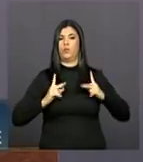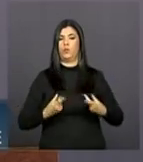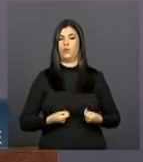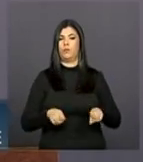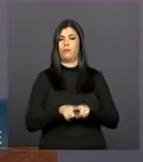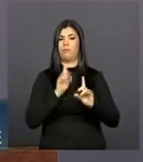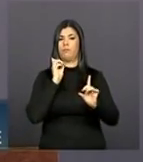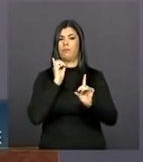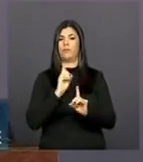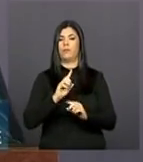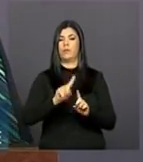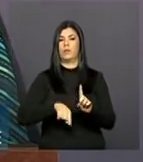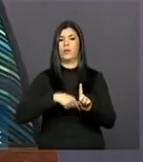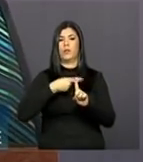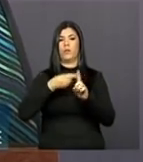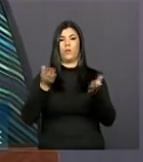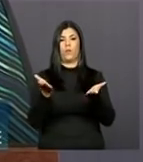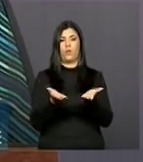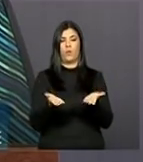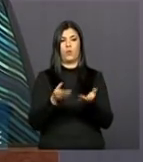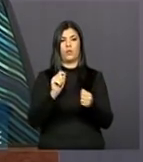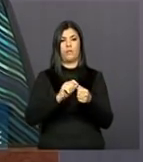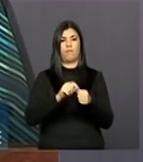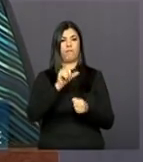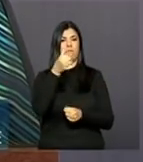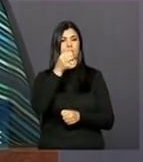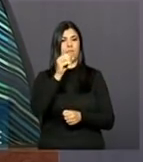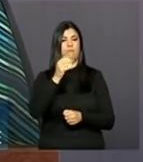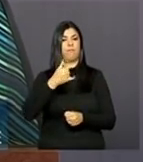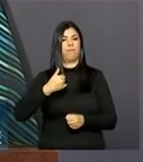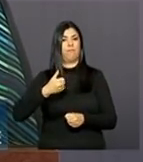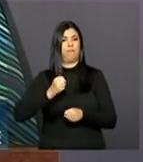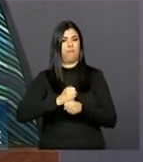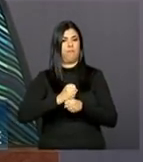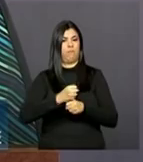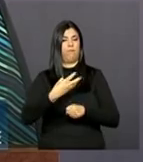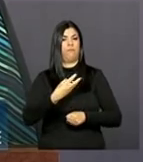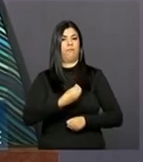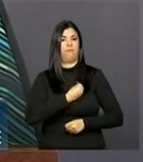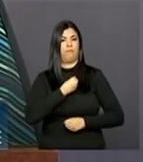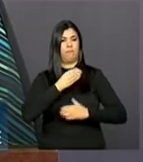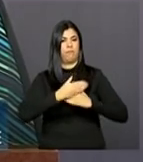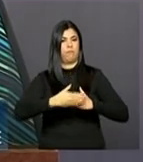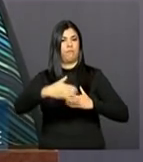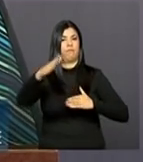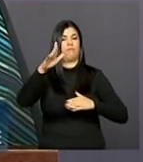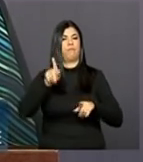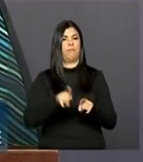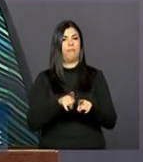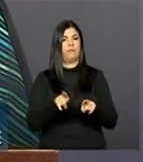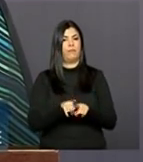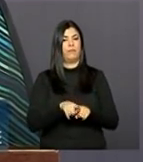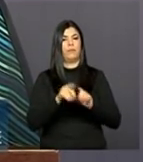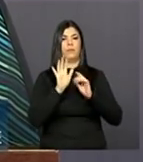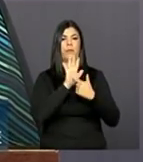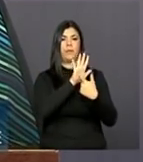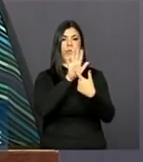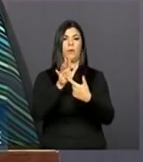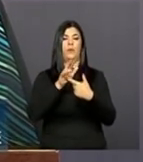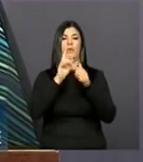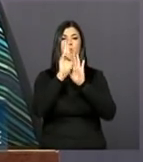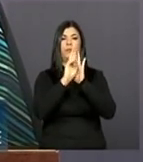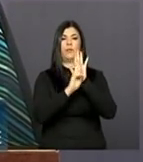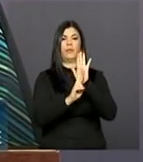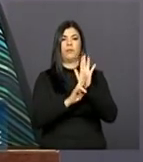que completa 66 anos de existência tornar público este relatório nesta data